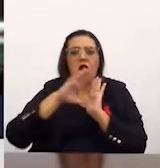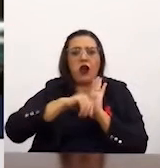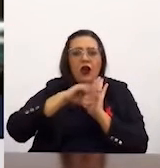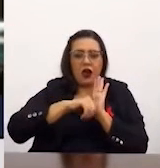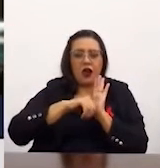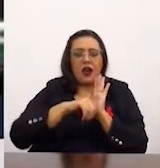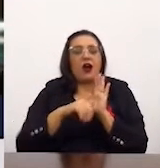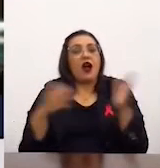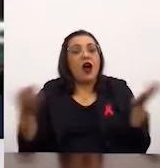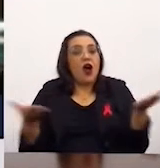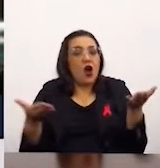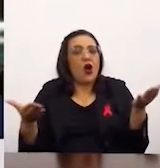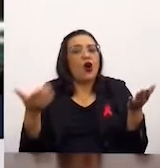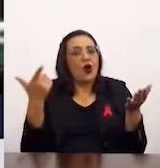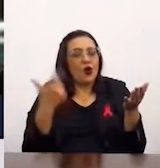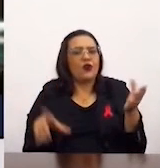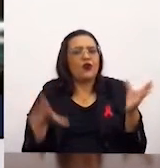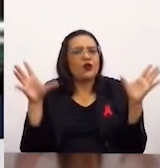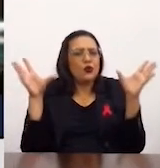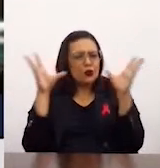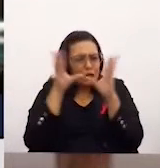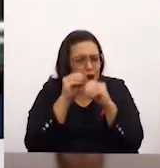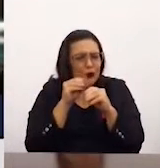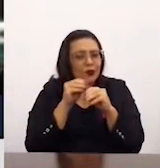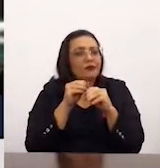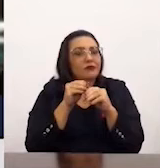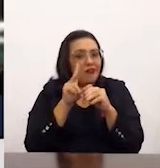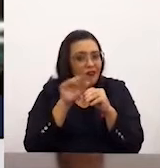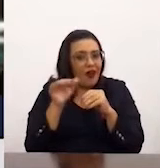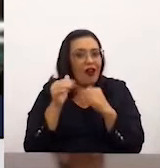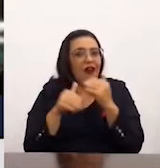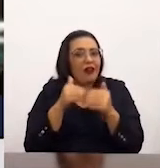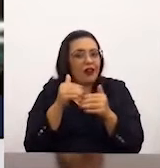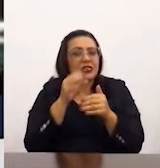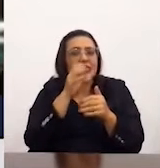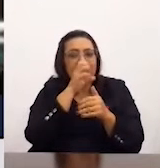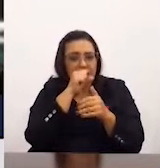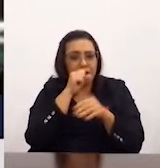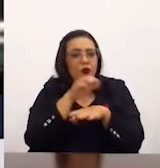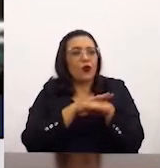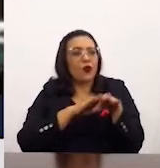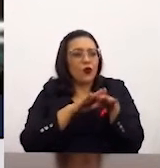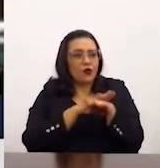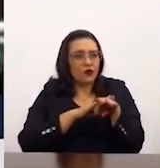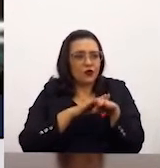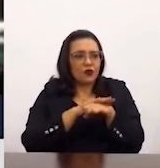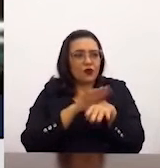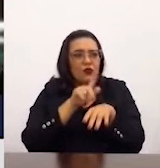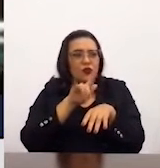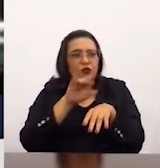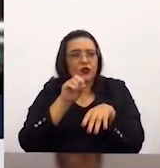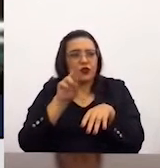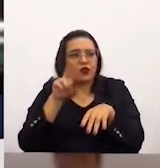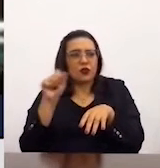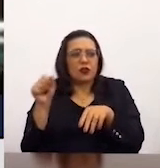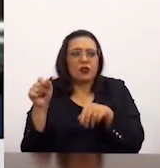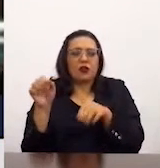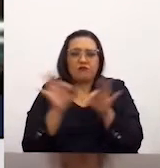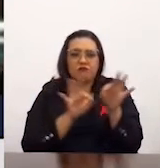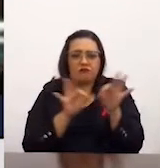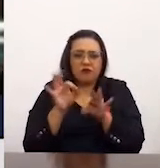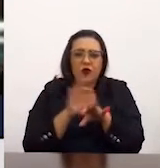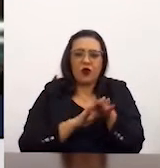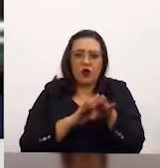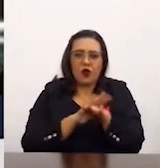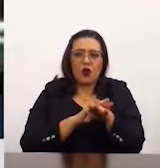momento, vai manter por alguns dias numa escuridão, mas hoje eu falei com o Alexandre também, com o Jonathan, já fez a licitação para